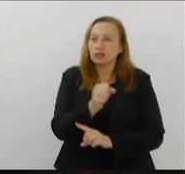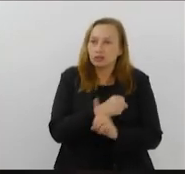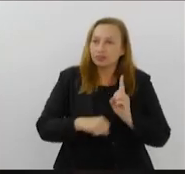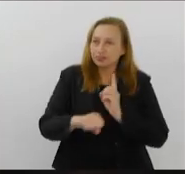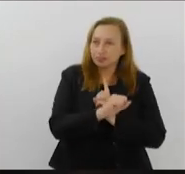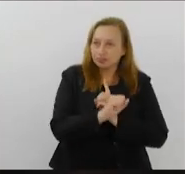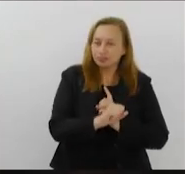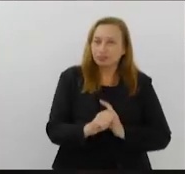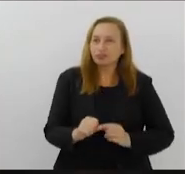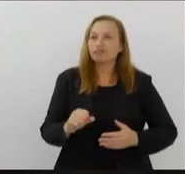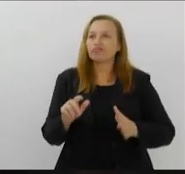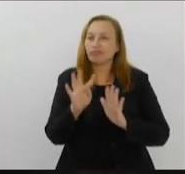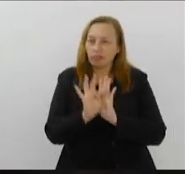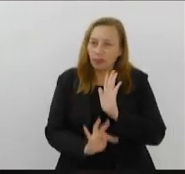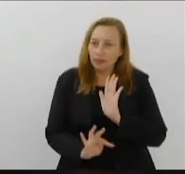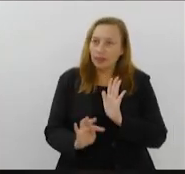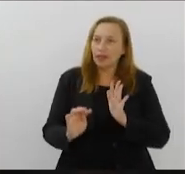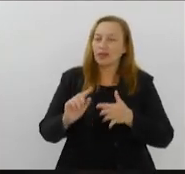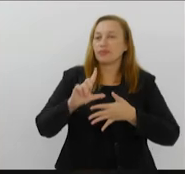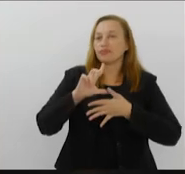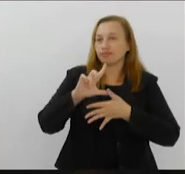contexto latino-americano, né,